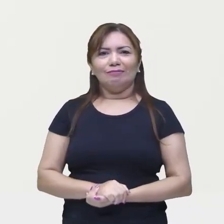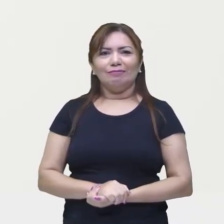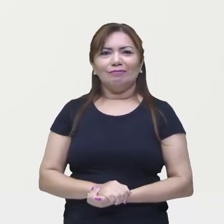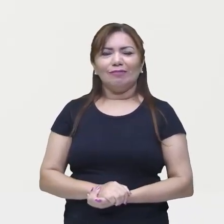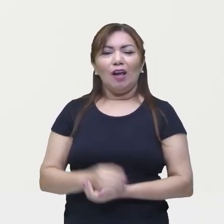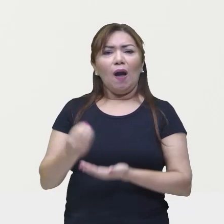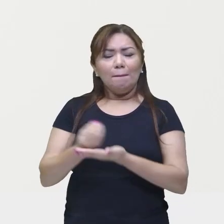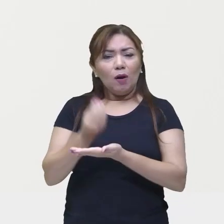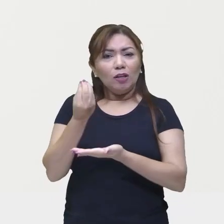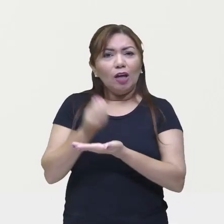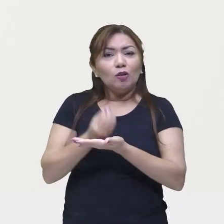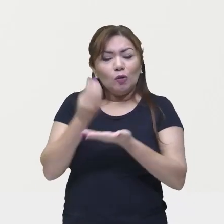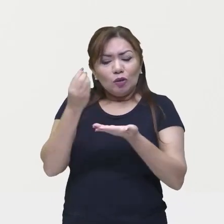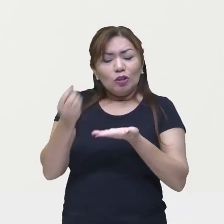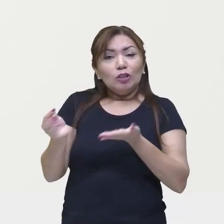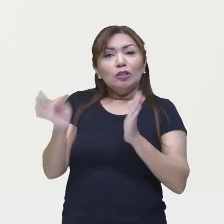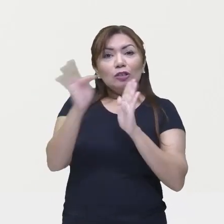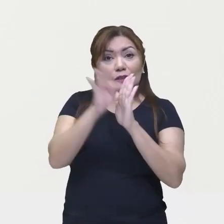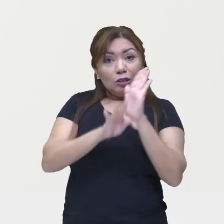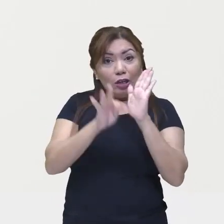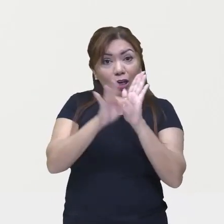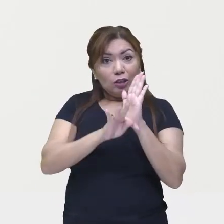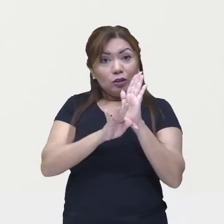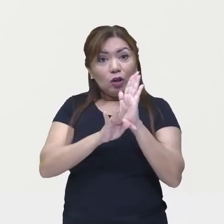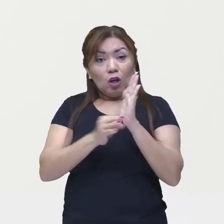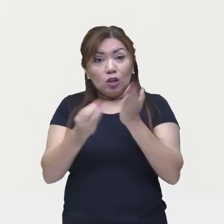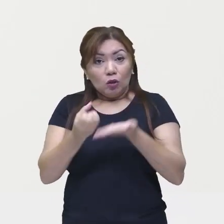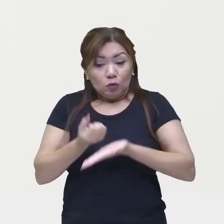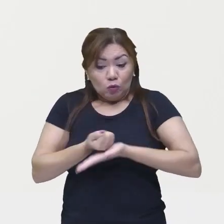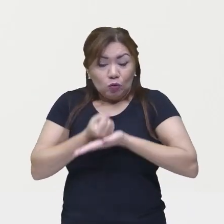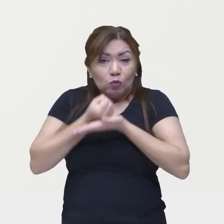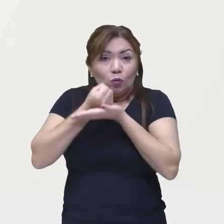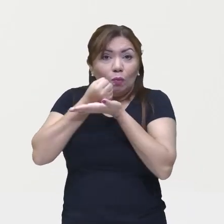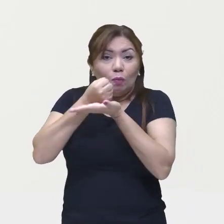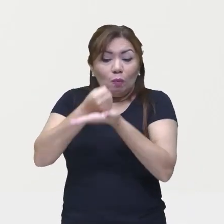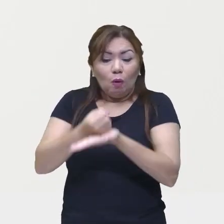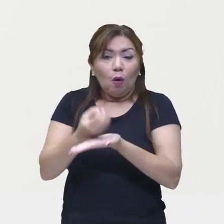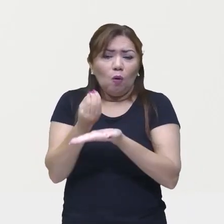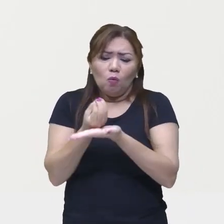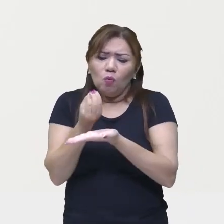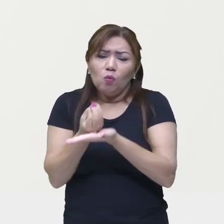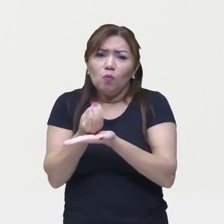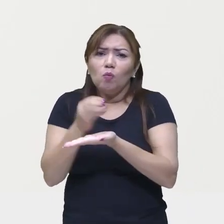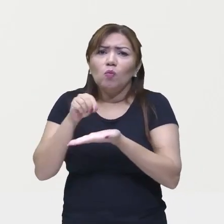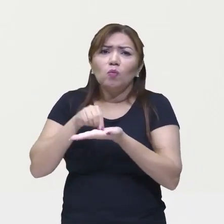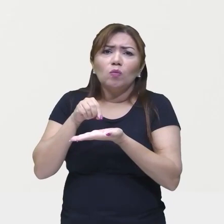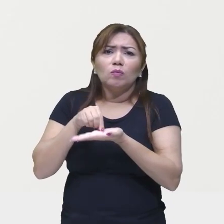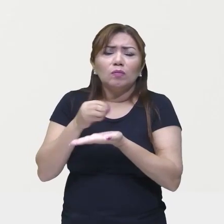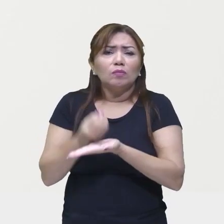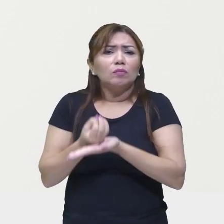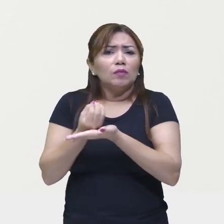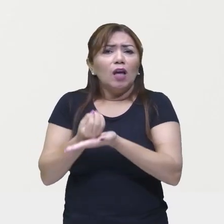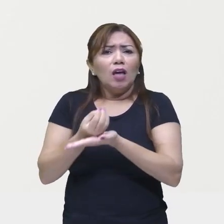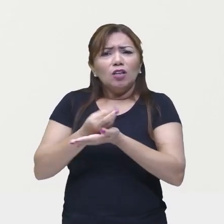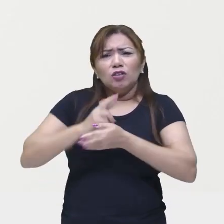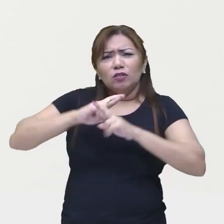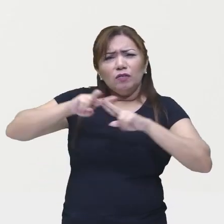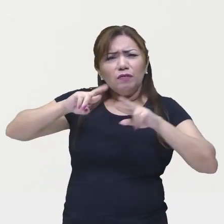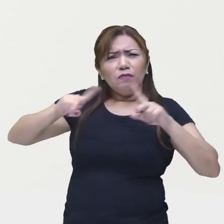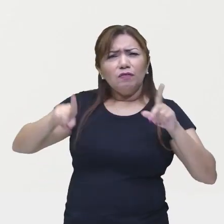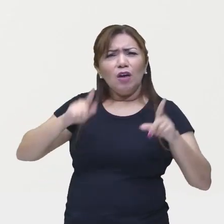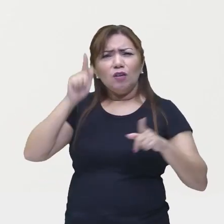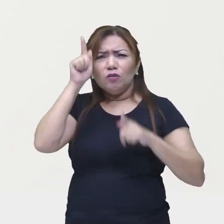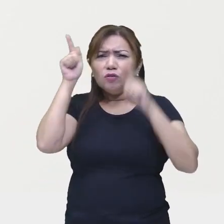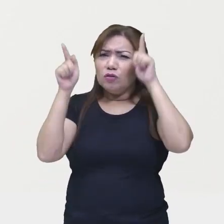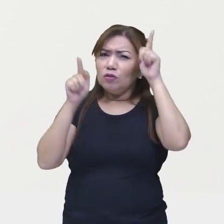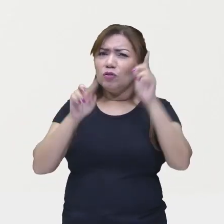Os portadores de texto são suportes que apresentam diversos gêneros